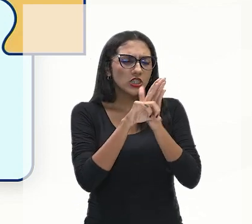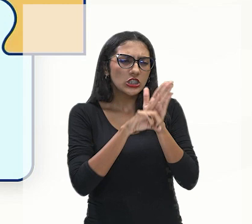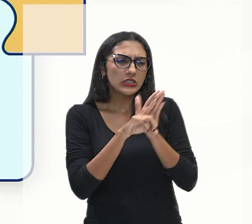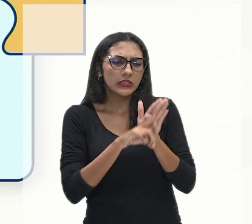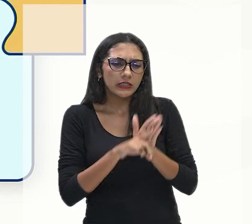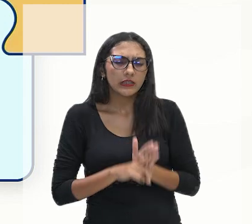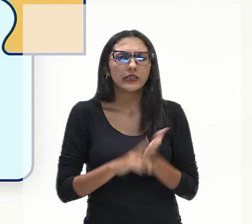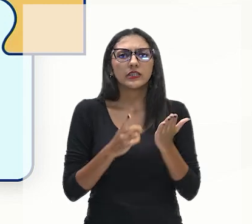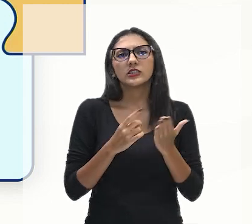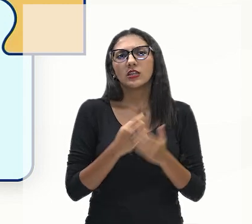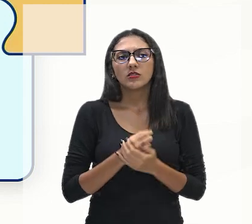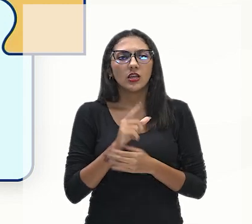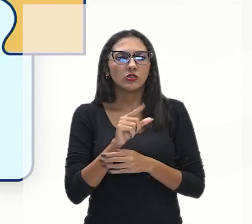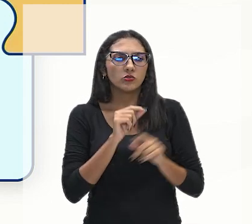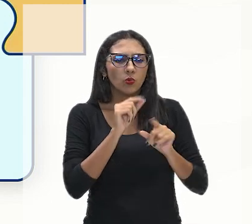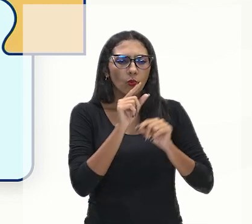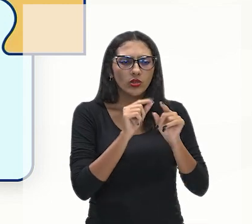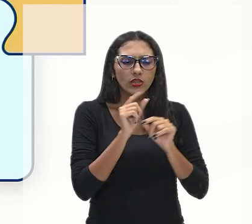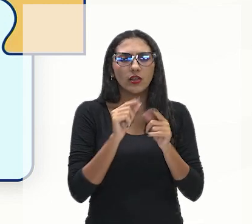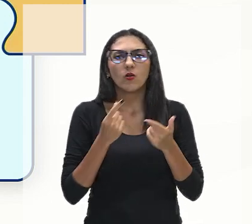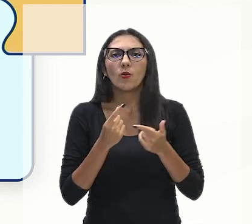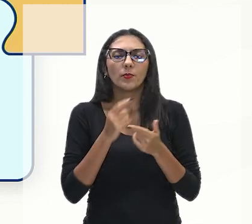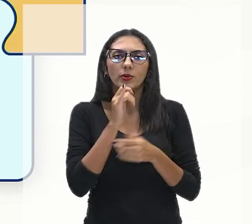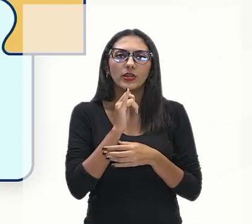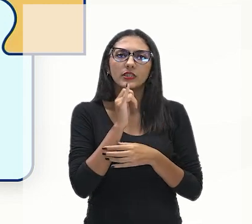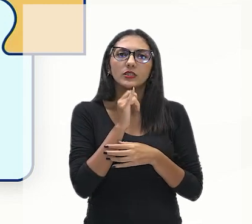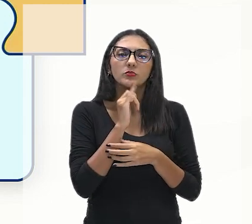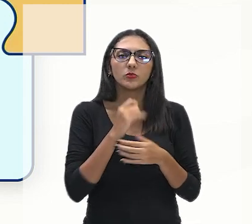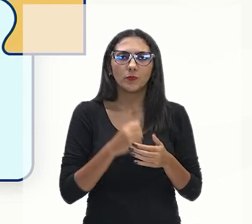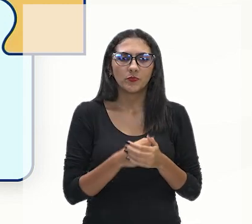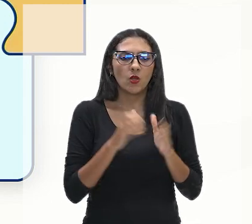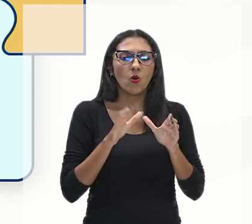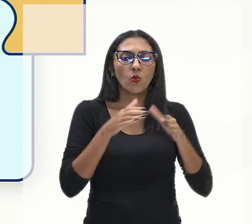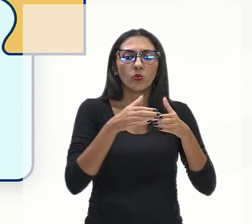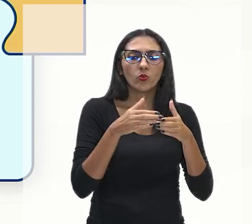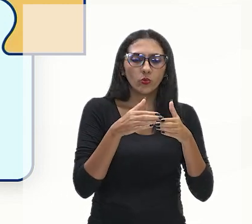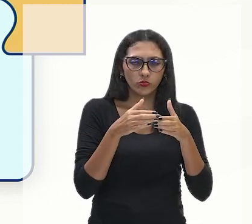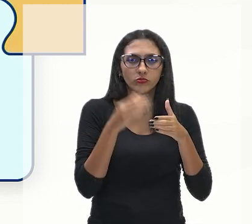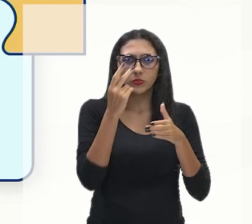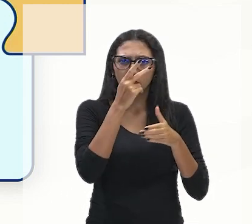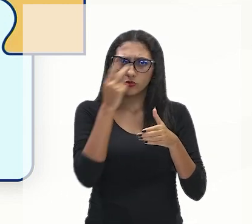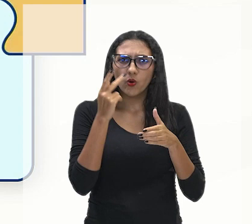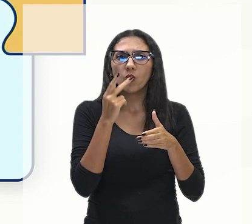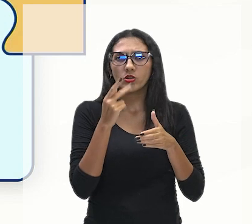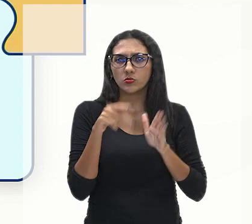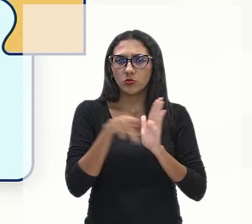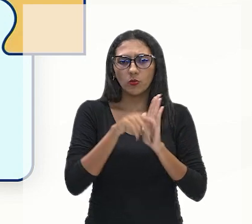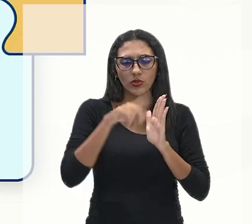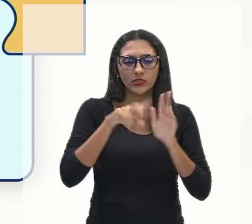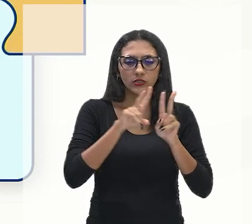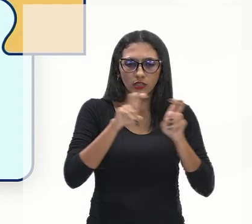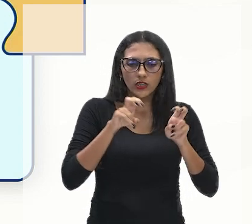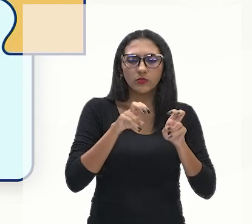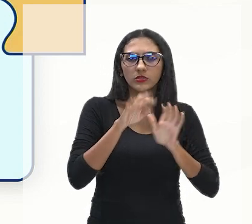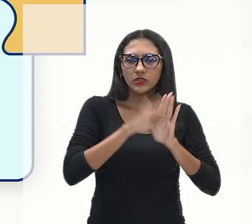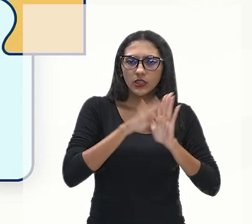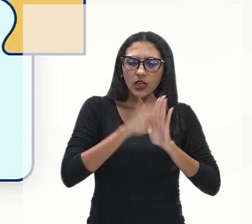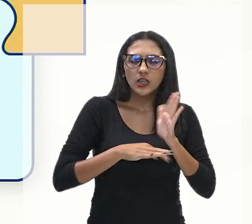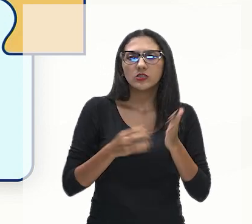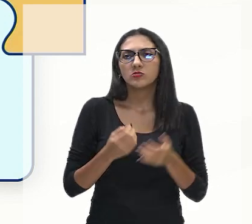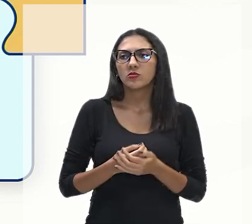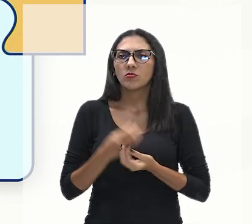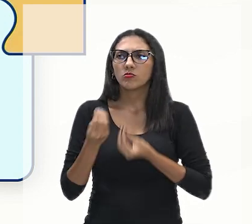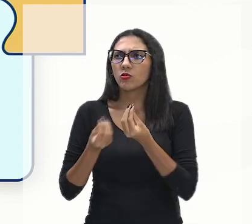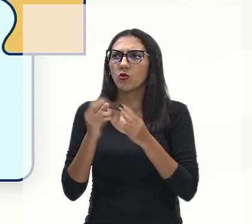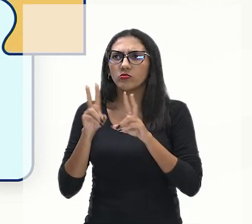quem ela queria alcançar, definiu sobre o que ela queria falar, como ela iria apresentar esse assunto. Então, nós temos aqui